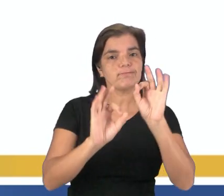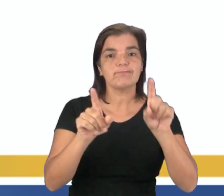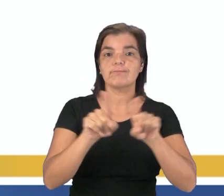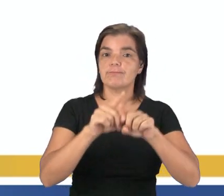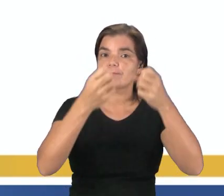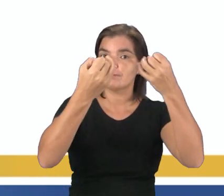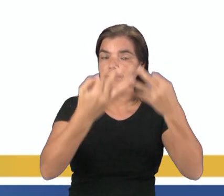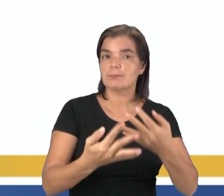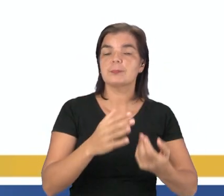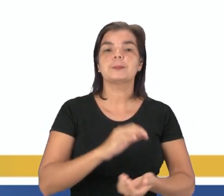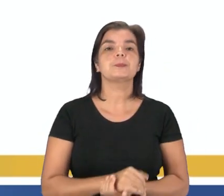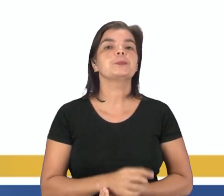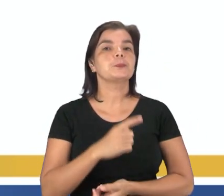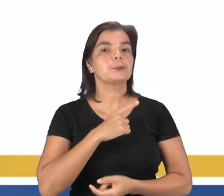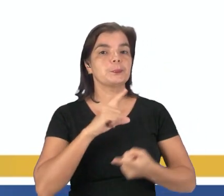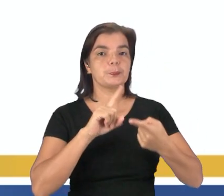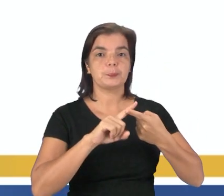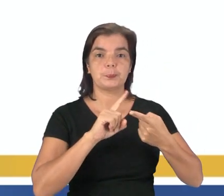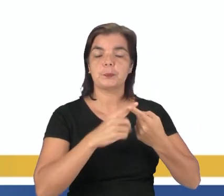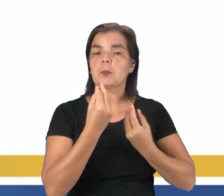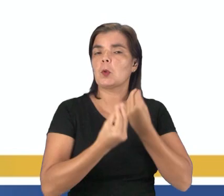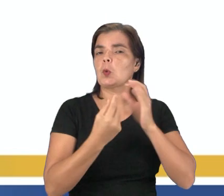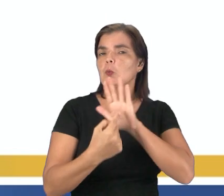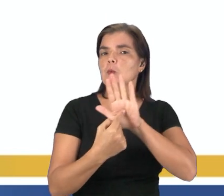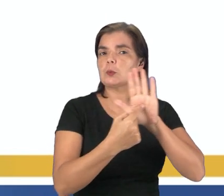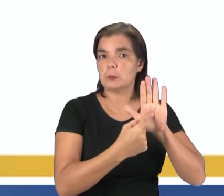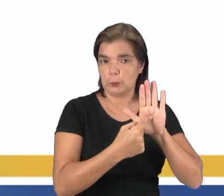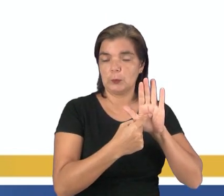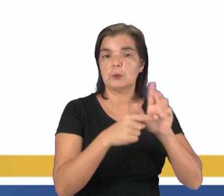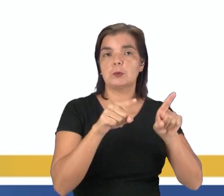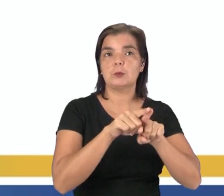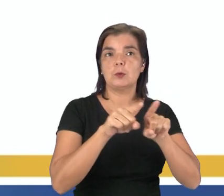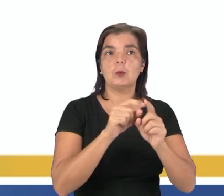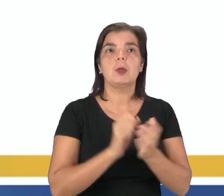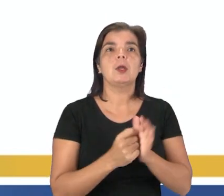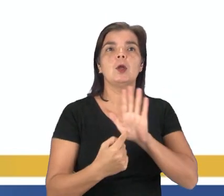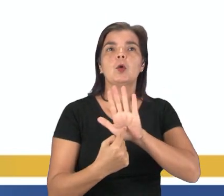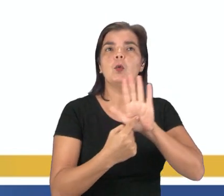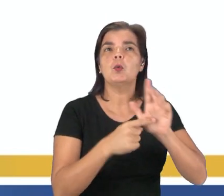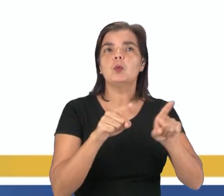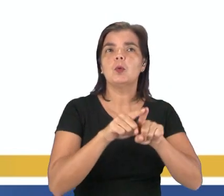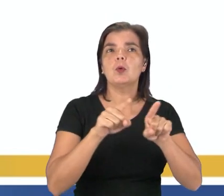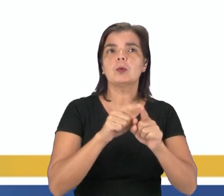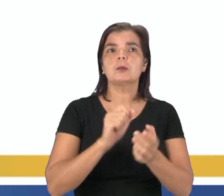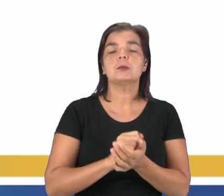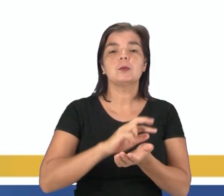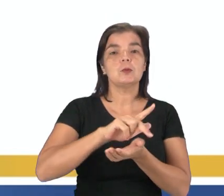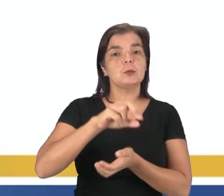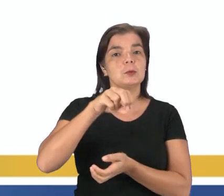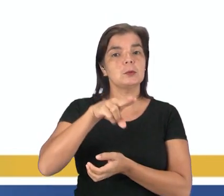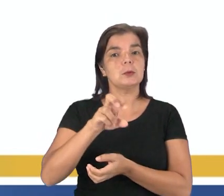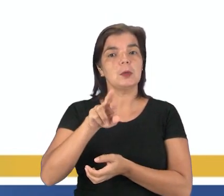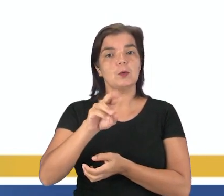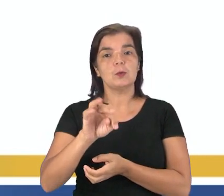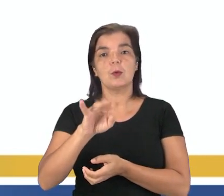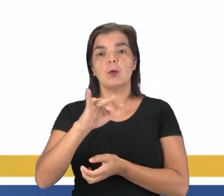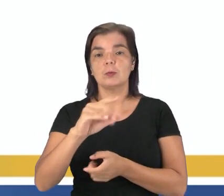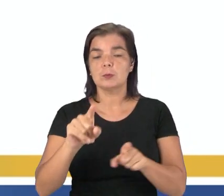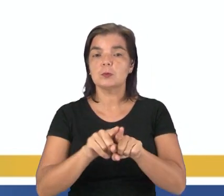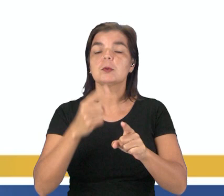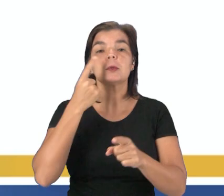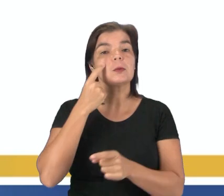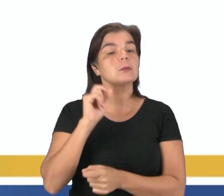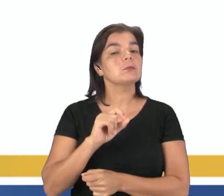mencionei agora. A gente tem aí como que se apresentam os neutrófilos, como que se apresentam os eosinófilos, tá? Lembrando que